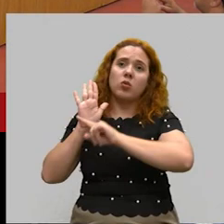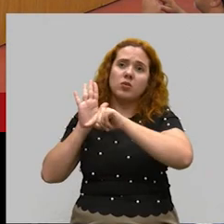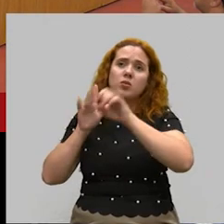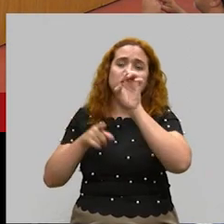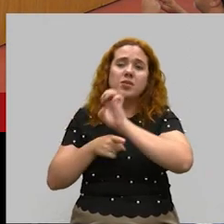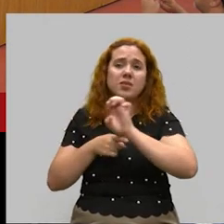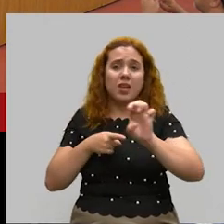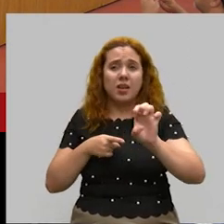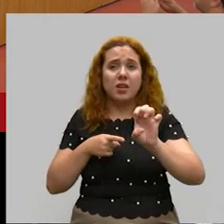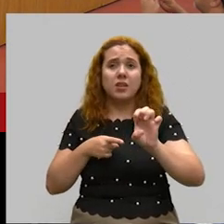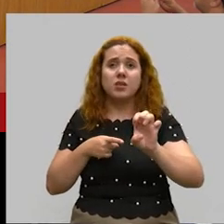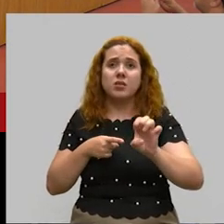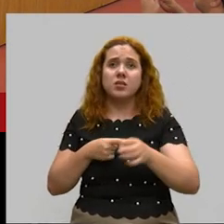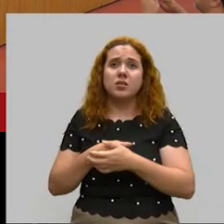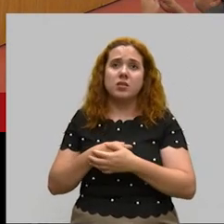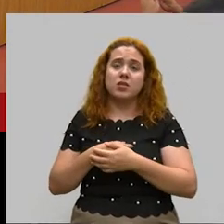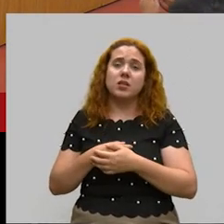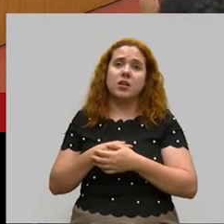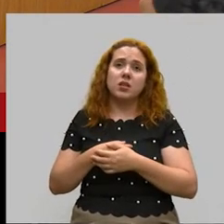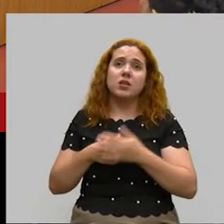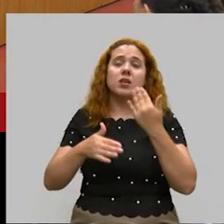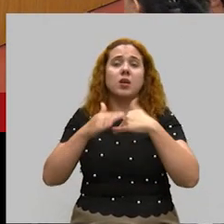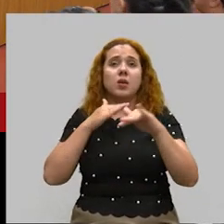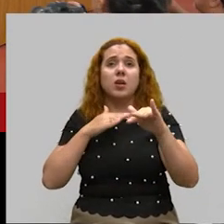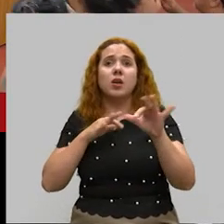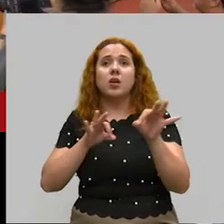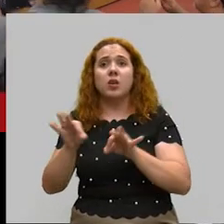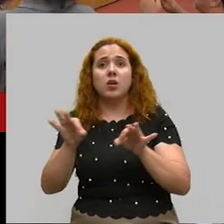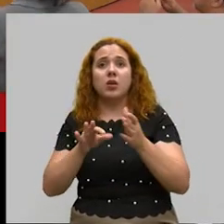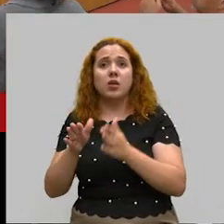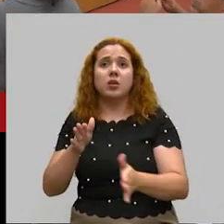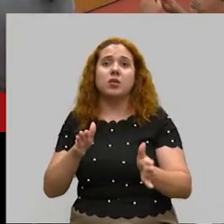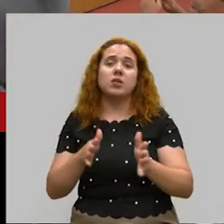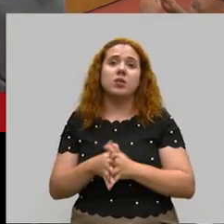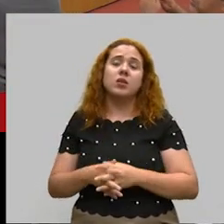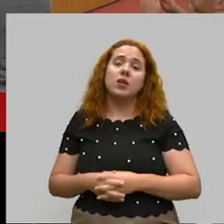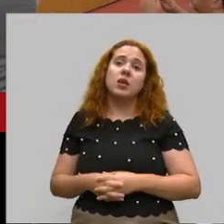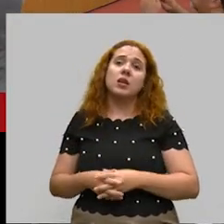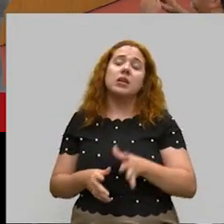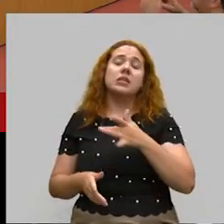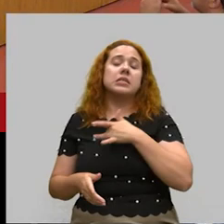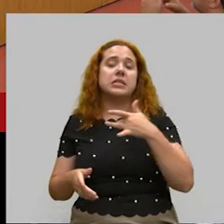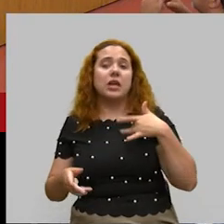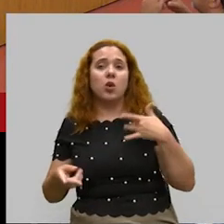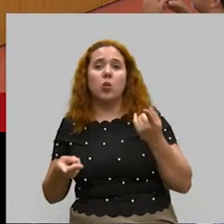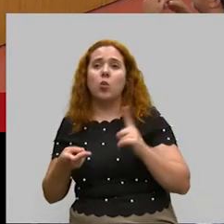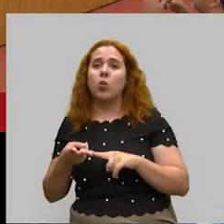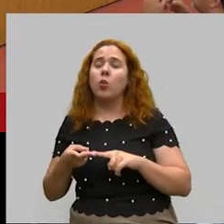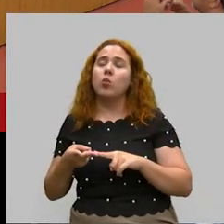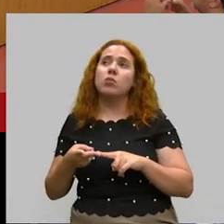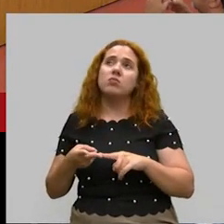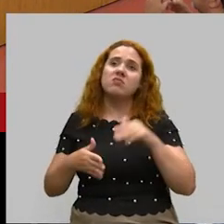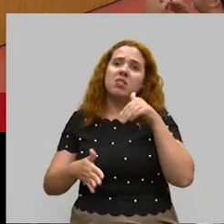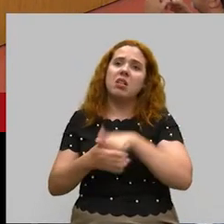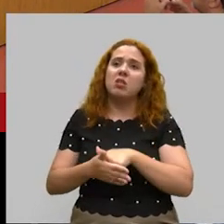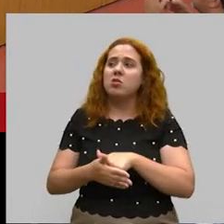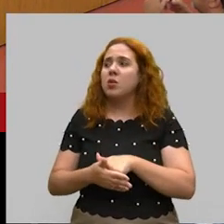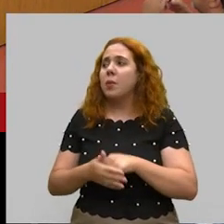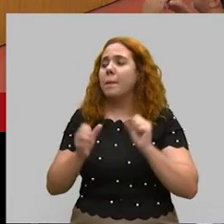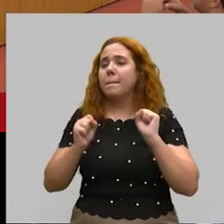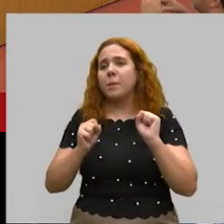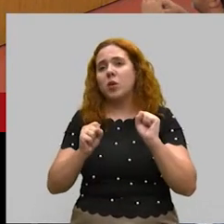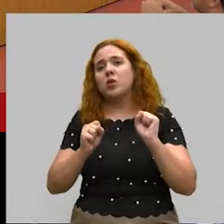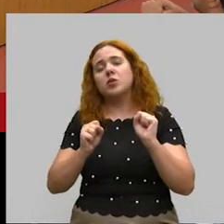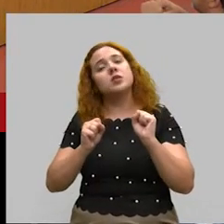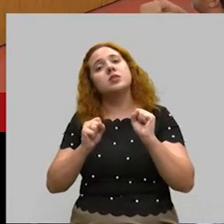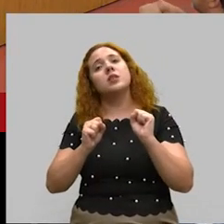eleitoral que assim que tá sendo encaminhada e resolvida a questão de emendas a saúde em ano eleitoral também a emenda à constituição a gente tá no lugar certo